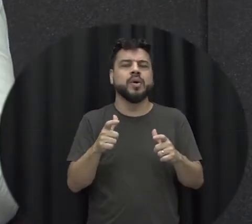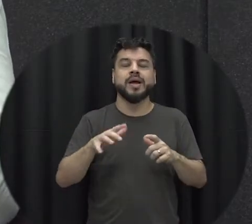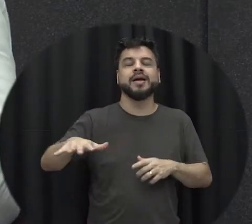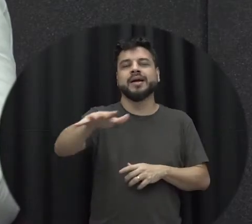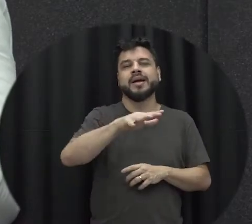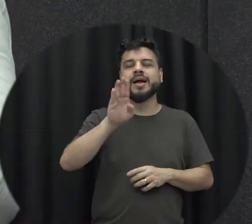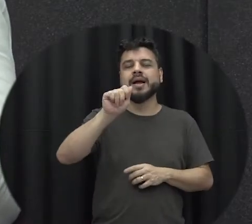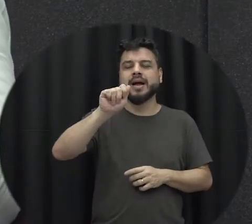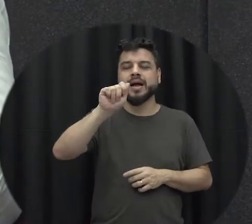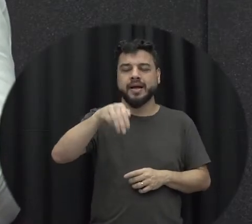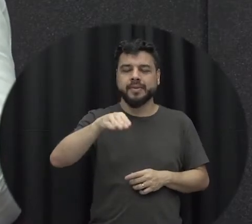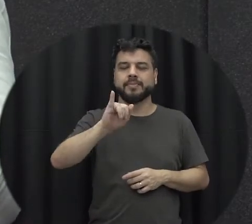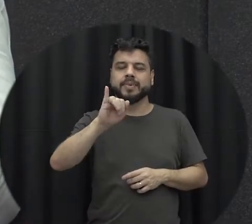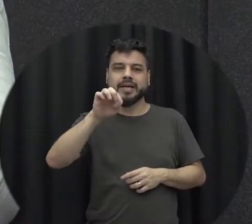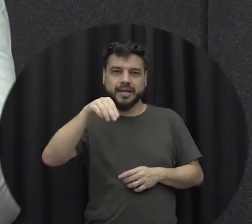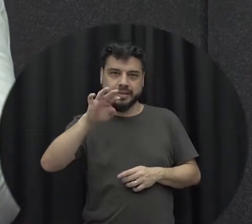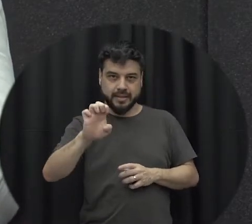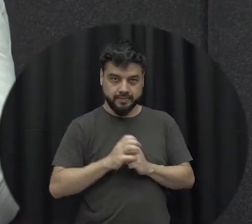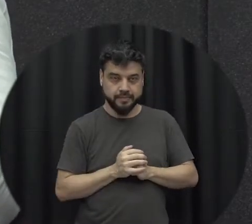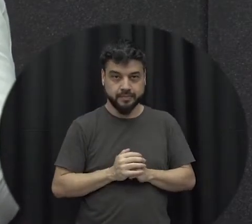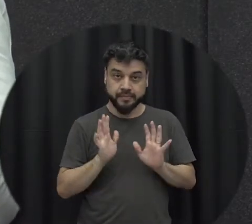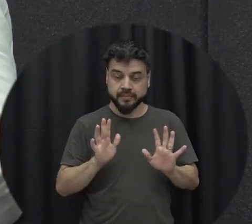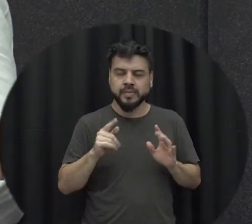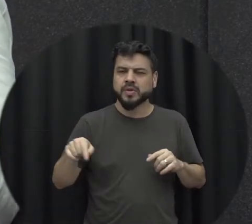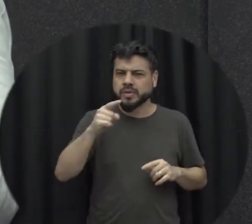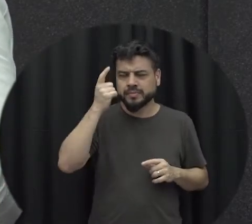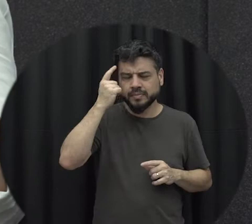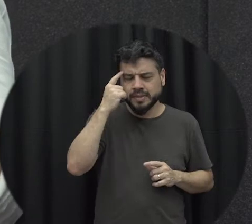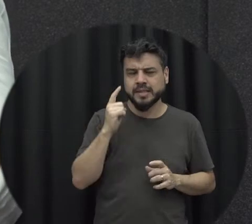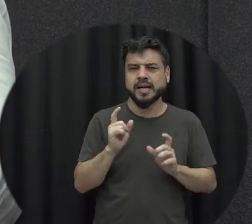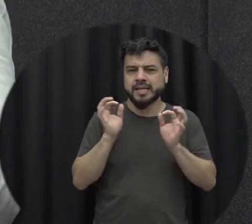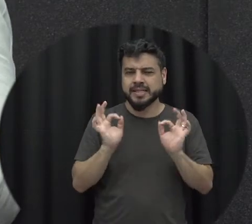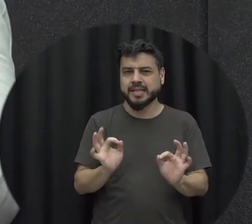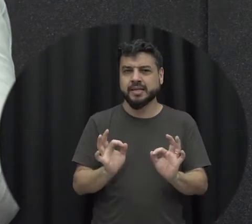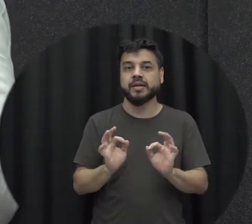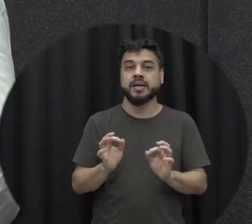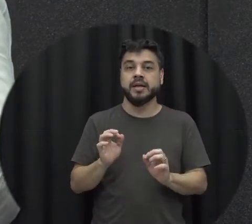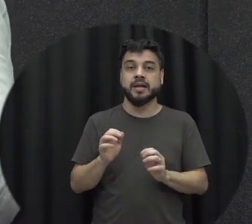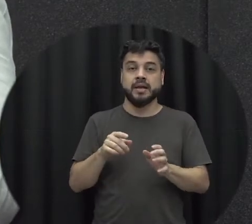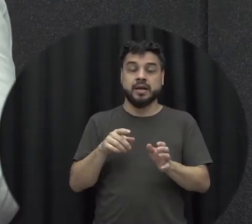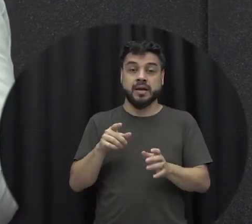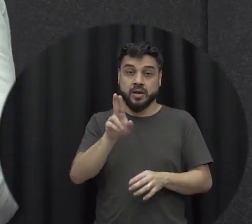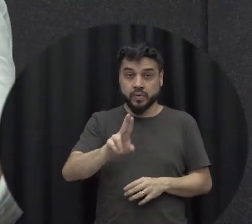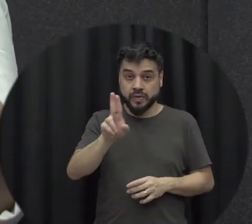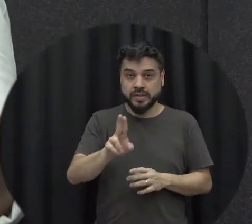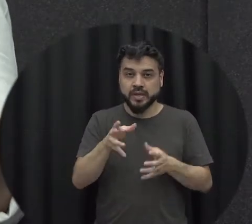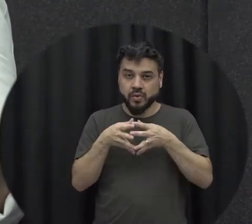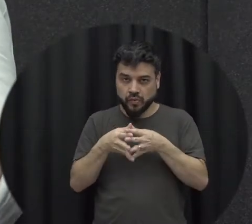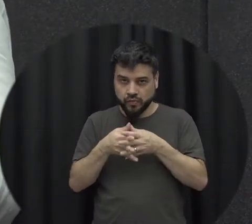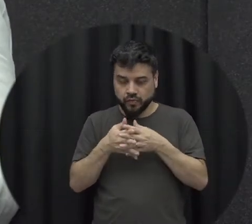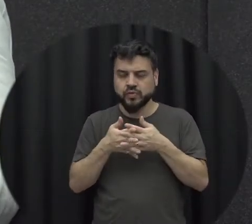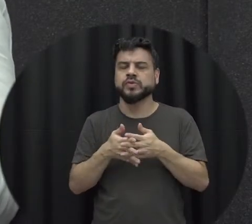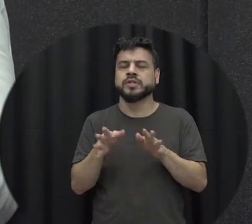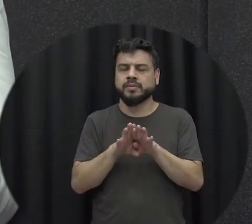a gente diferenciar a palavra biorremediação. Até nas ciências biológicas, na universidade mesmo, a gente confunde um pouco o uso